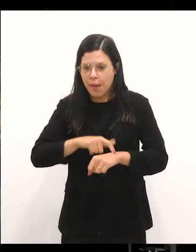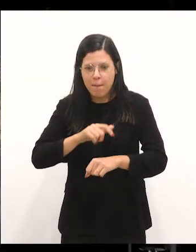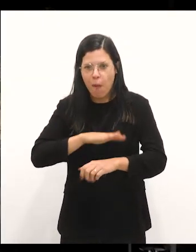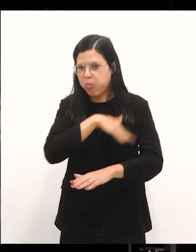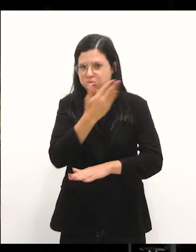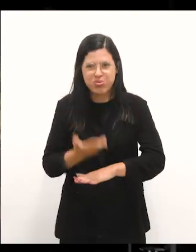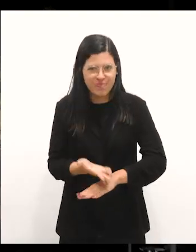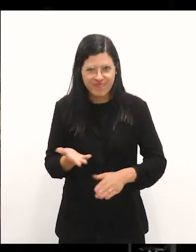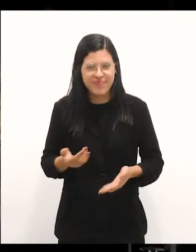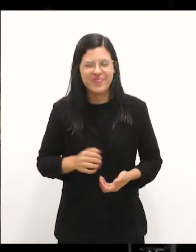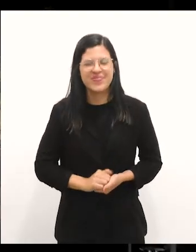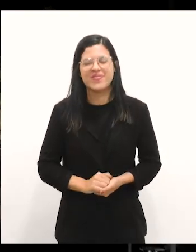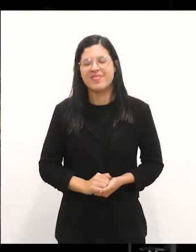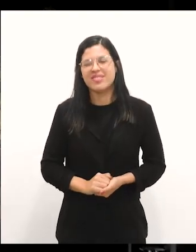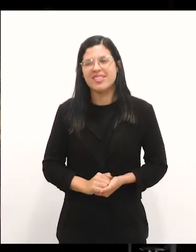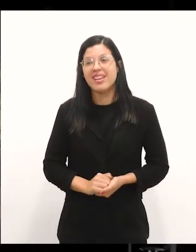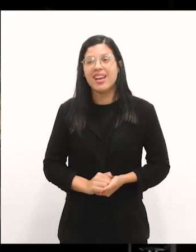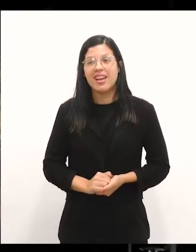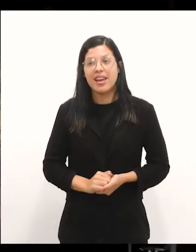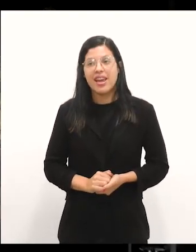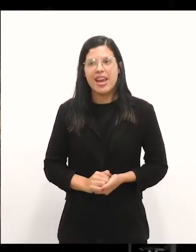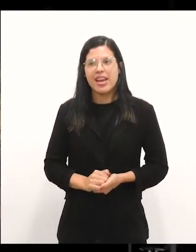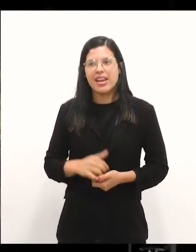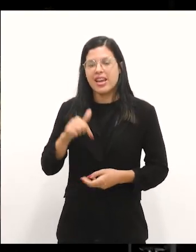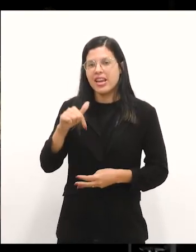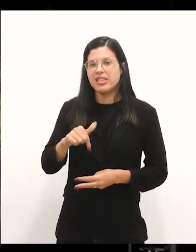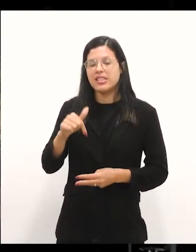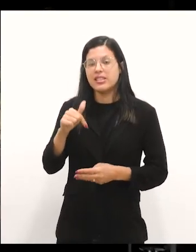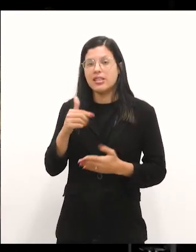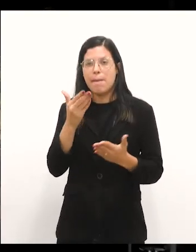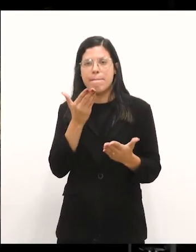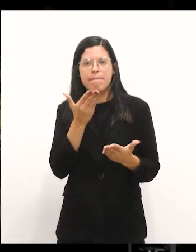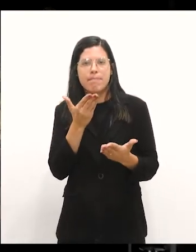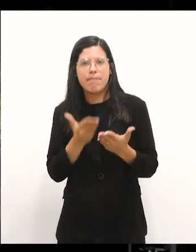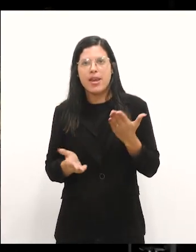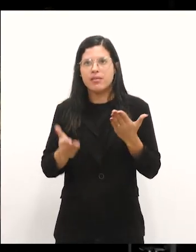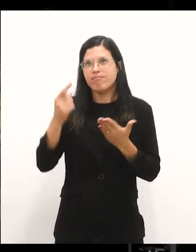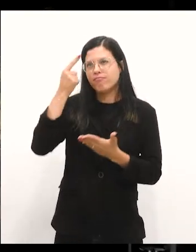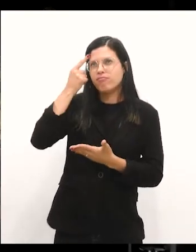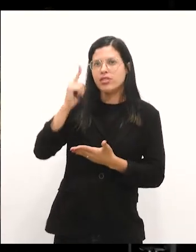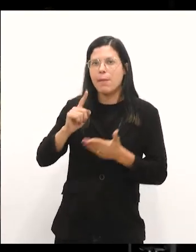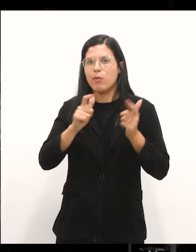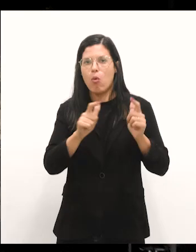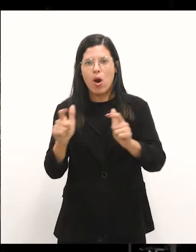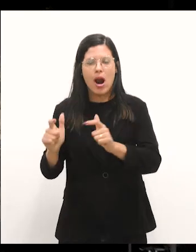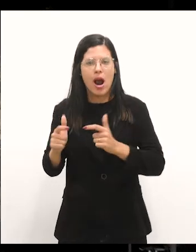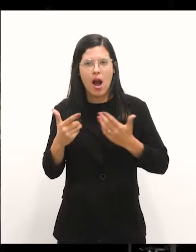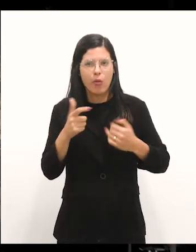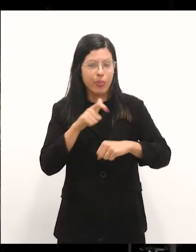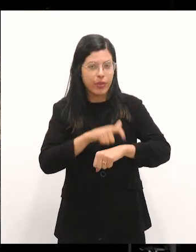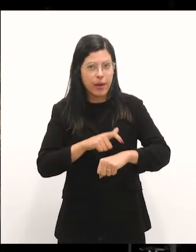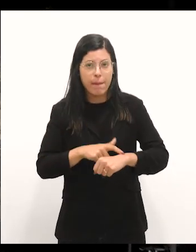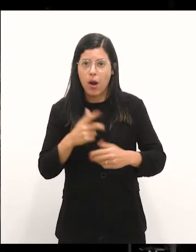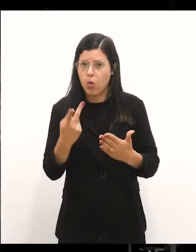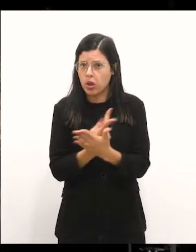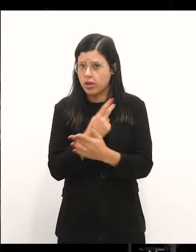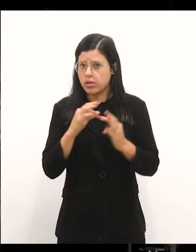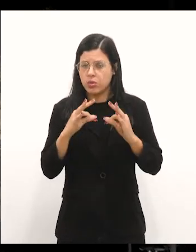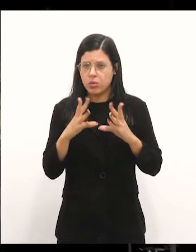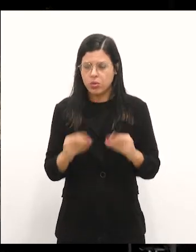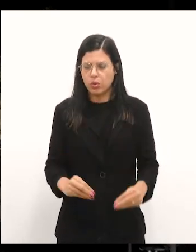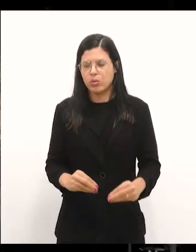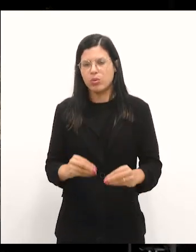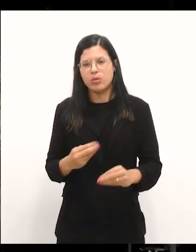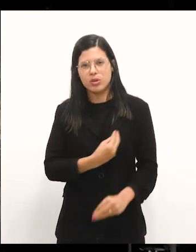vesti, achando que era hora de trabalhar. Então, essa descompensação de local, de espaço, acontece com todo mundo. Então, quando a